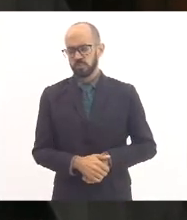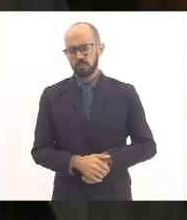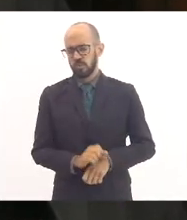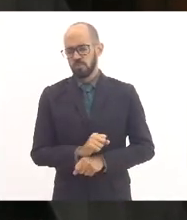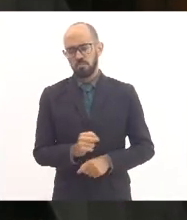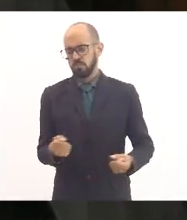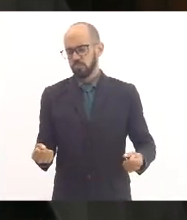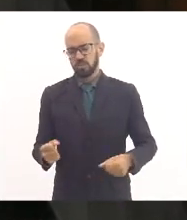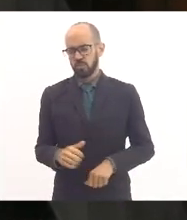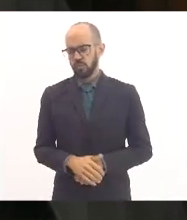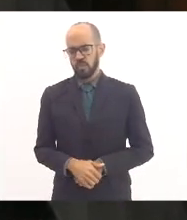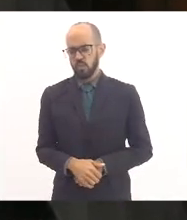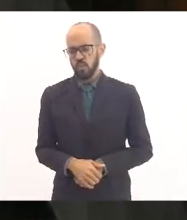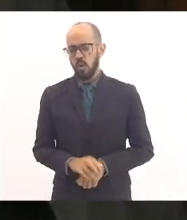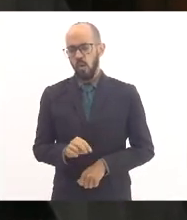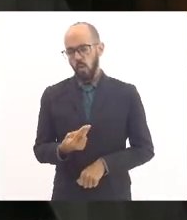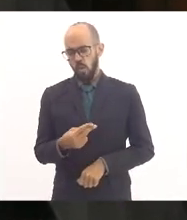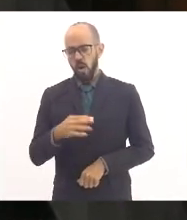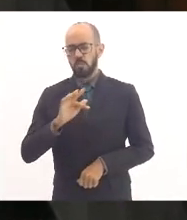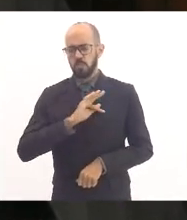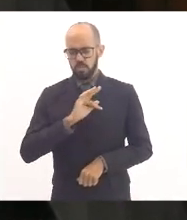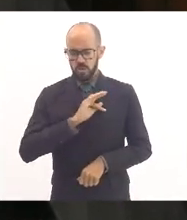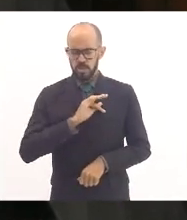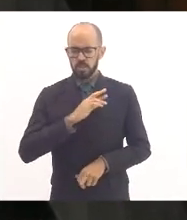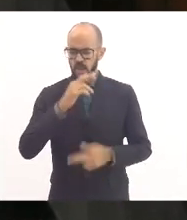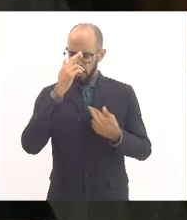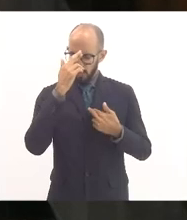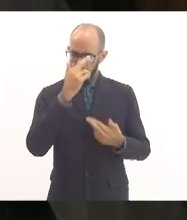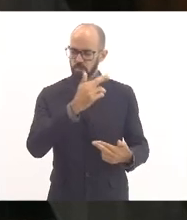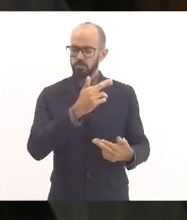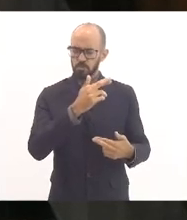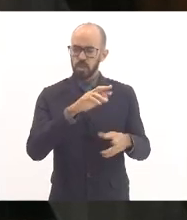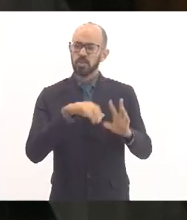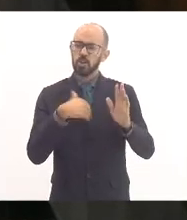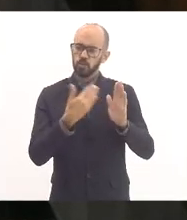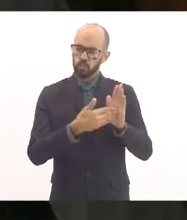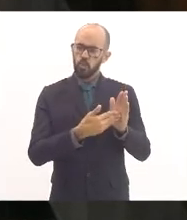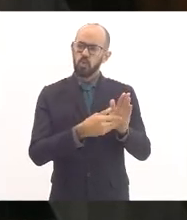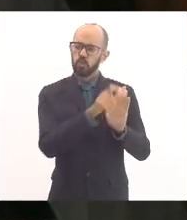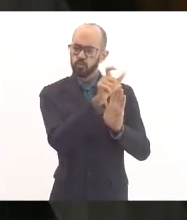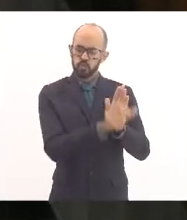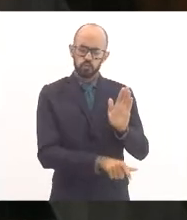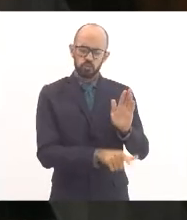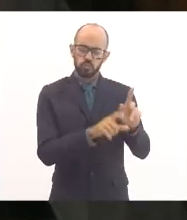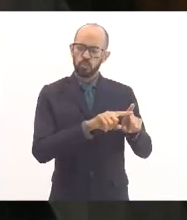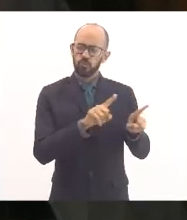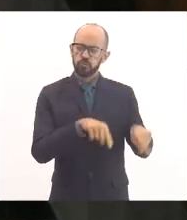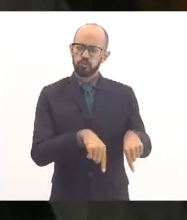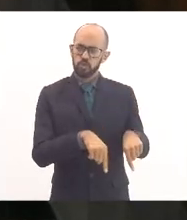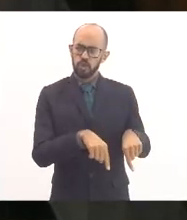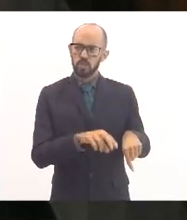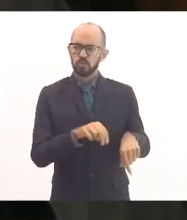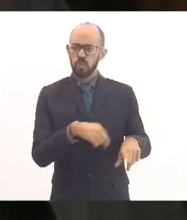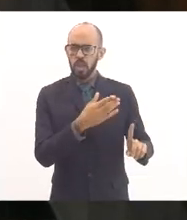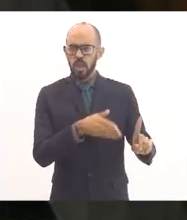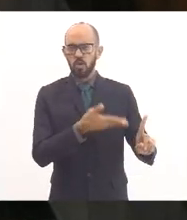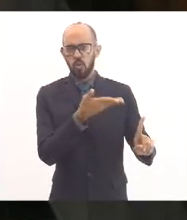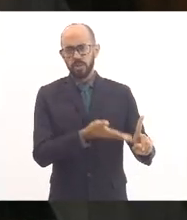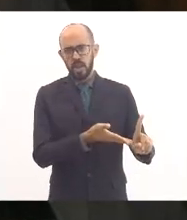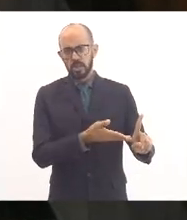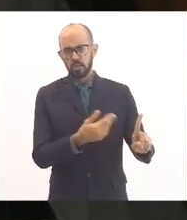inaceitável o a polícia civil respeita integralmente os seus agentes reconhece o valor de seus agentes